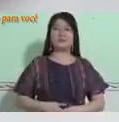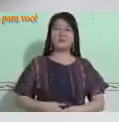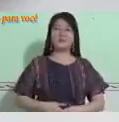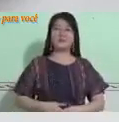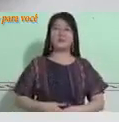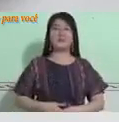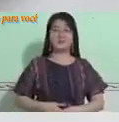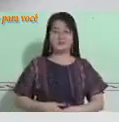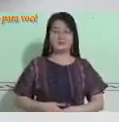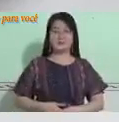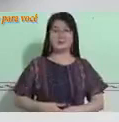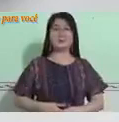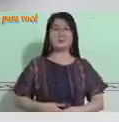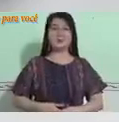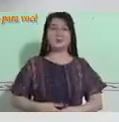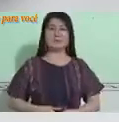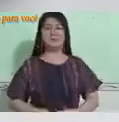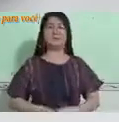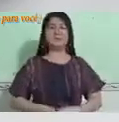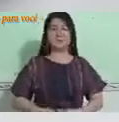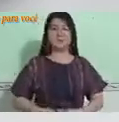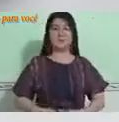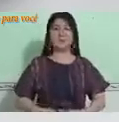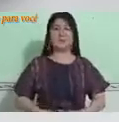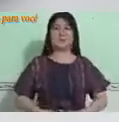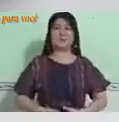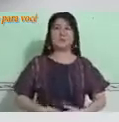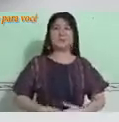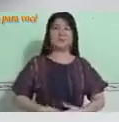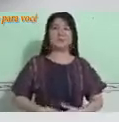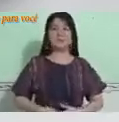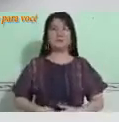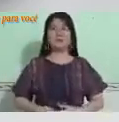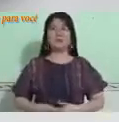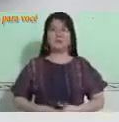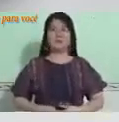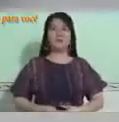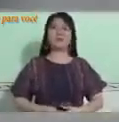SAIBAMAISCOMO é feito tratamento para claustrofobia.